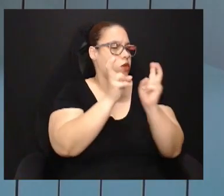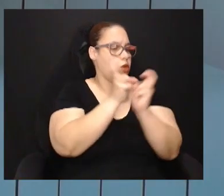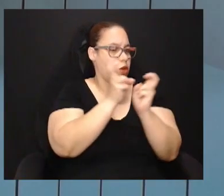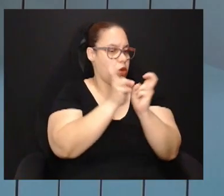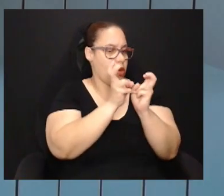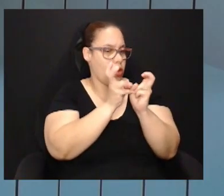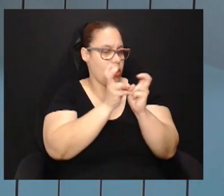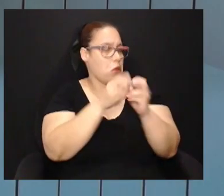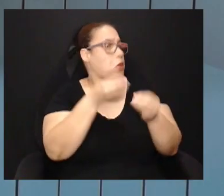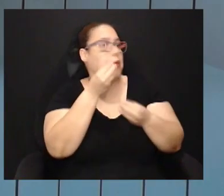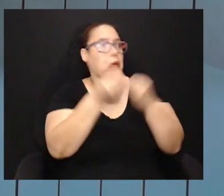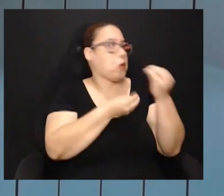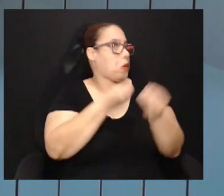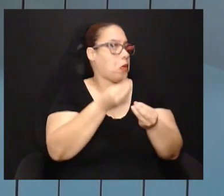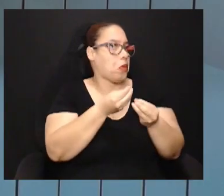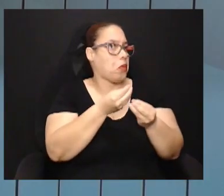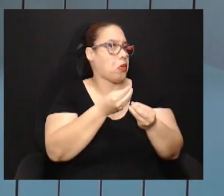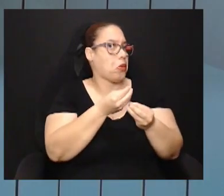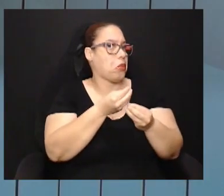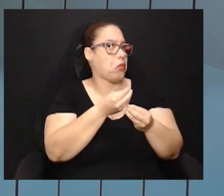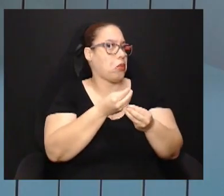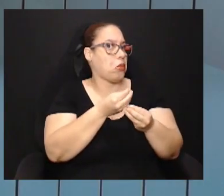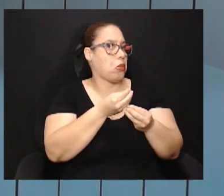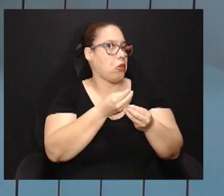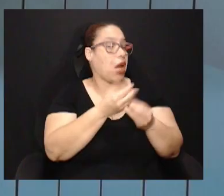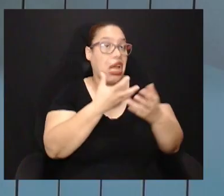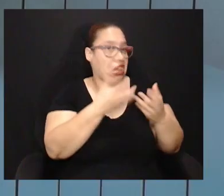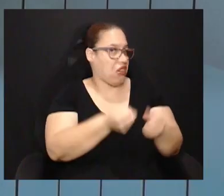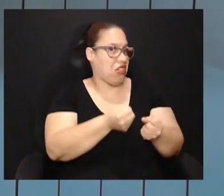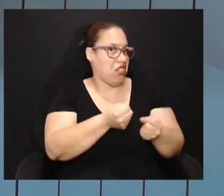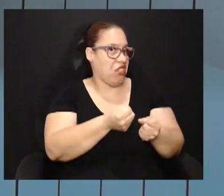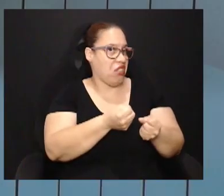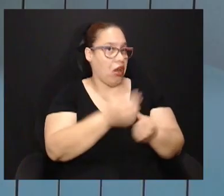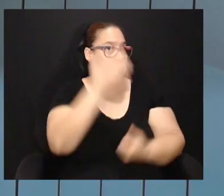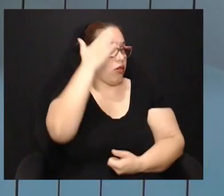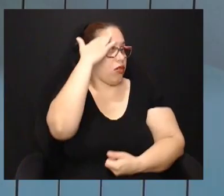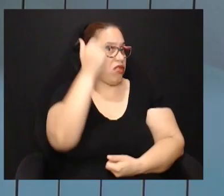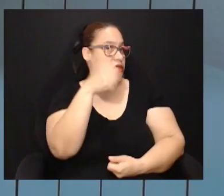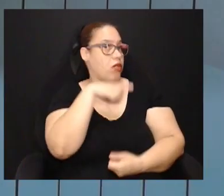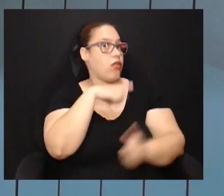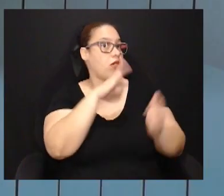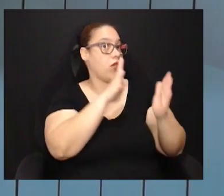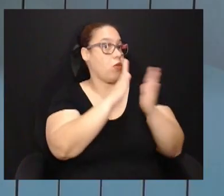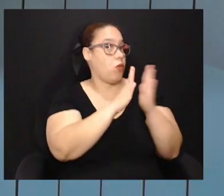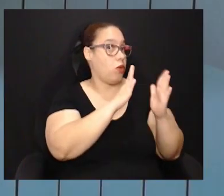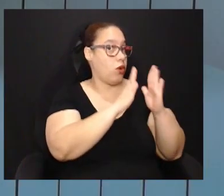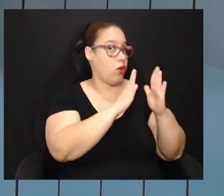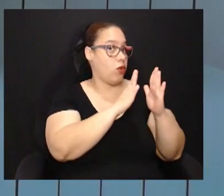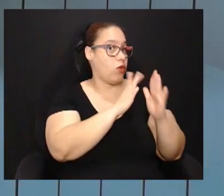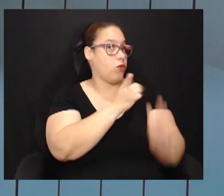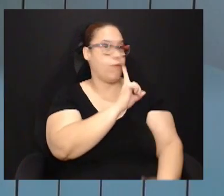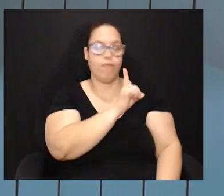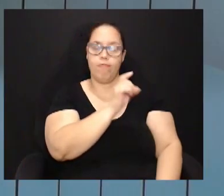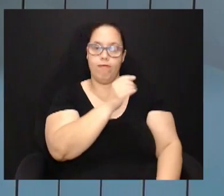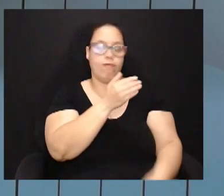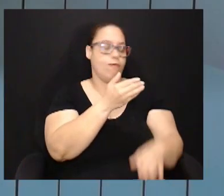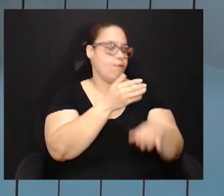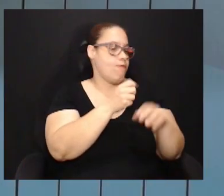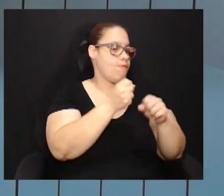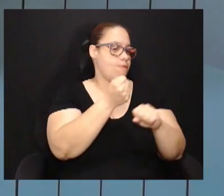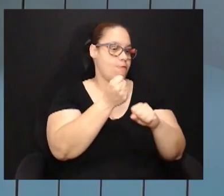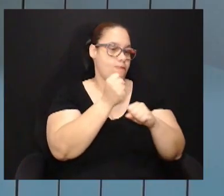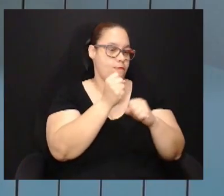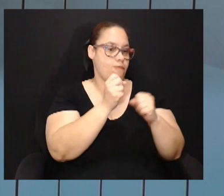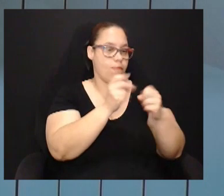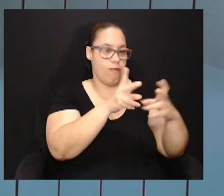um salão, como que ele deve, então, se comportar diante disso, A gente sabe que tem um prazo aí para a não